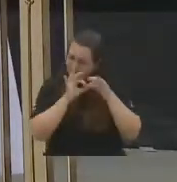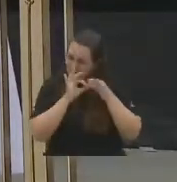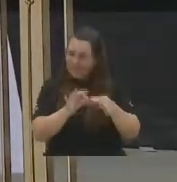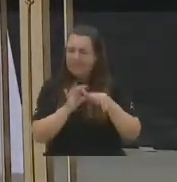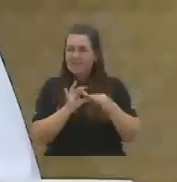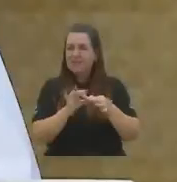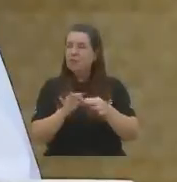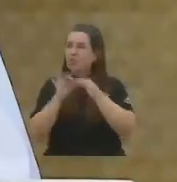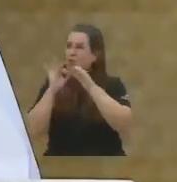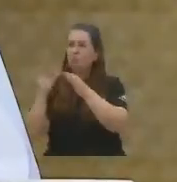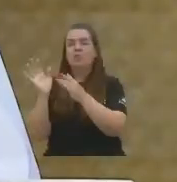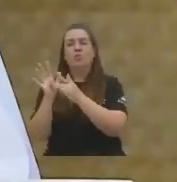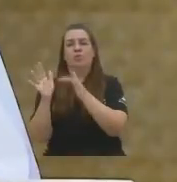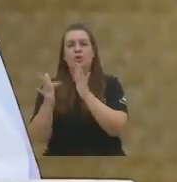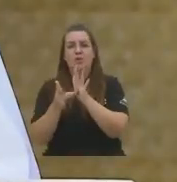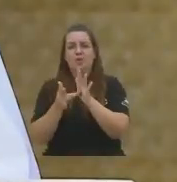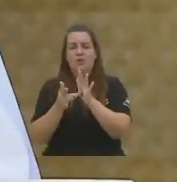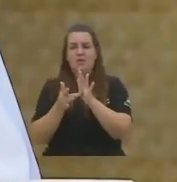permaneçamos nele.